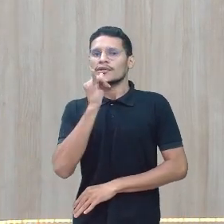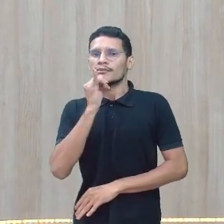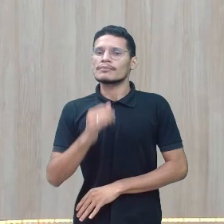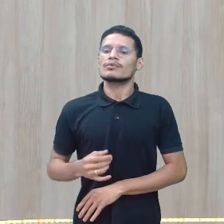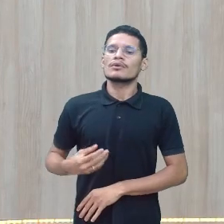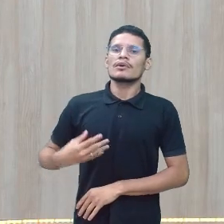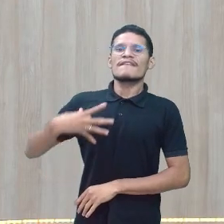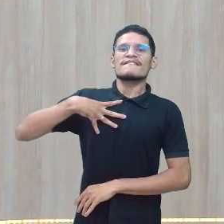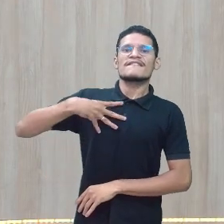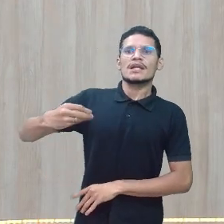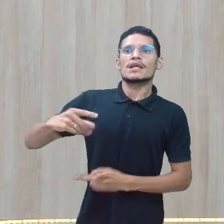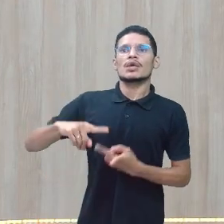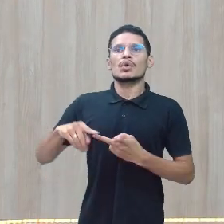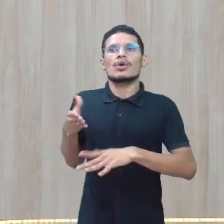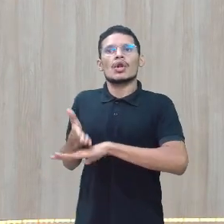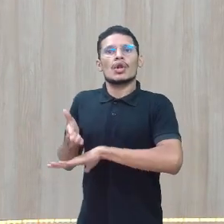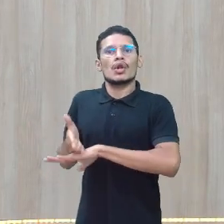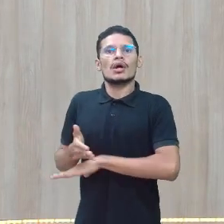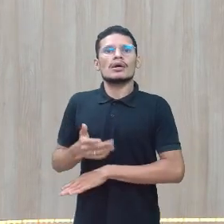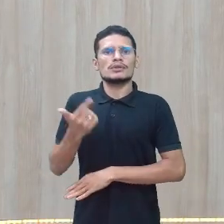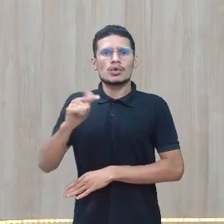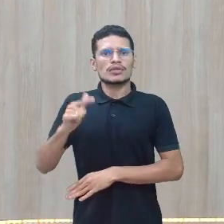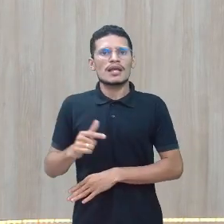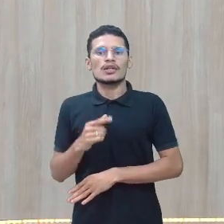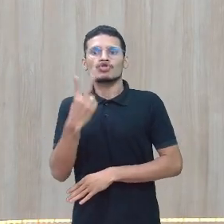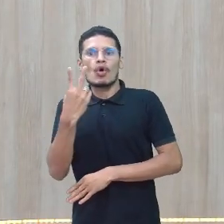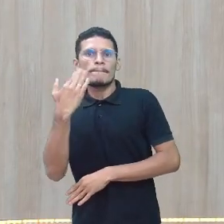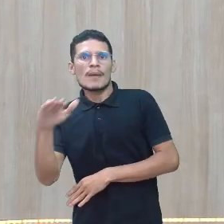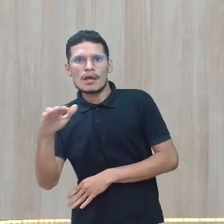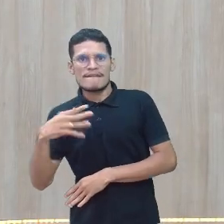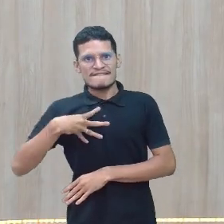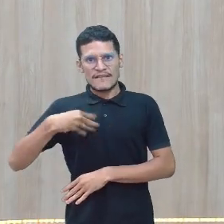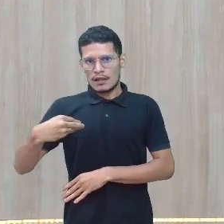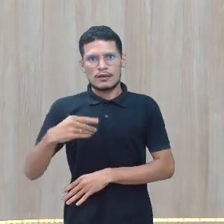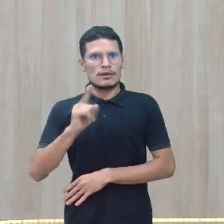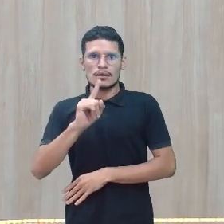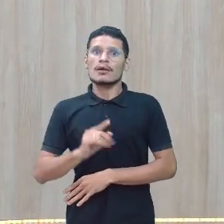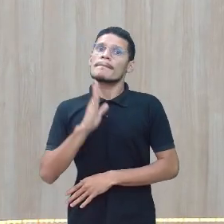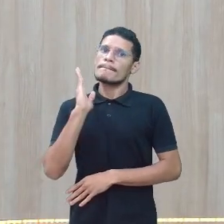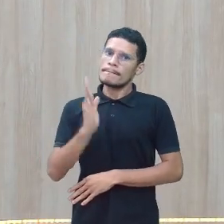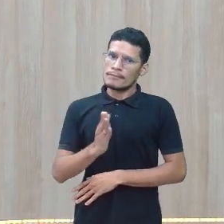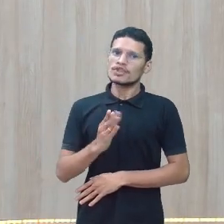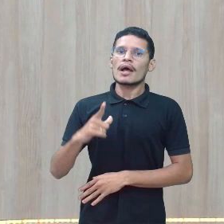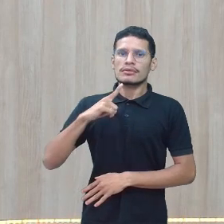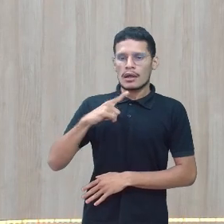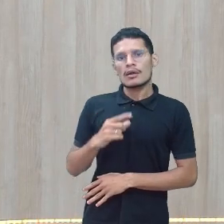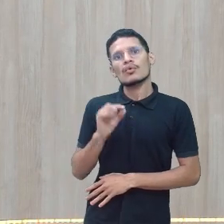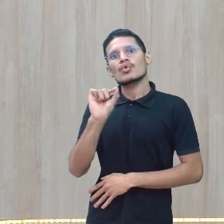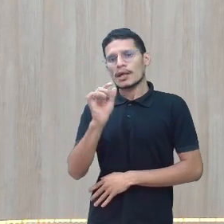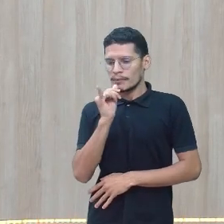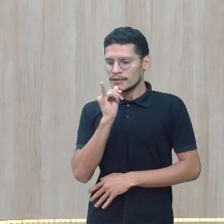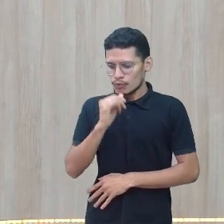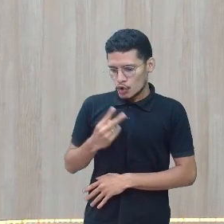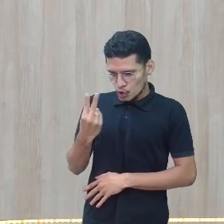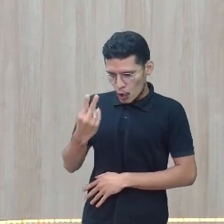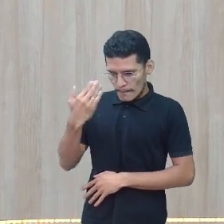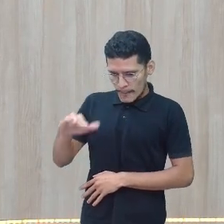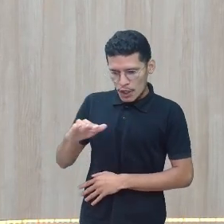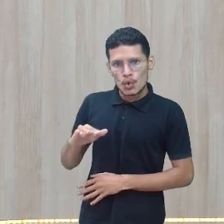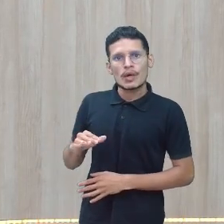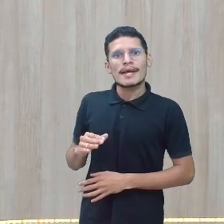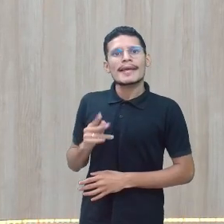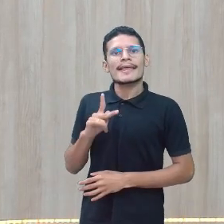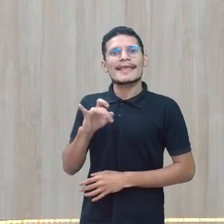de filhos, eu não tenho 2,5 filhos, mas eu tenho 2,5 quilos, por exemplo, em relação ao peso de alguma